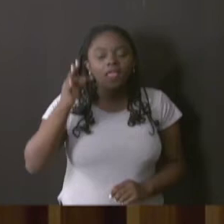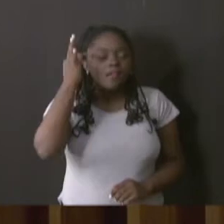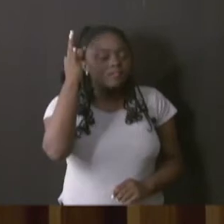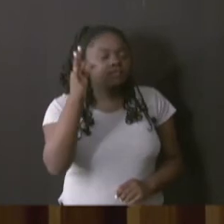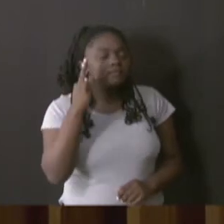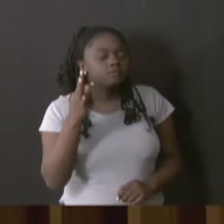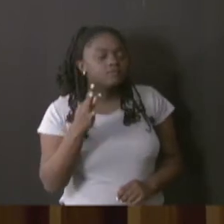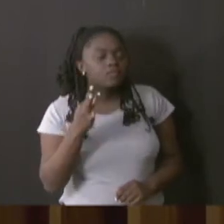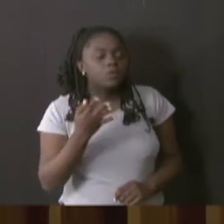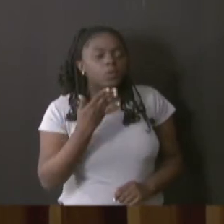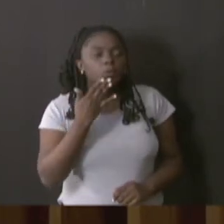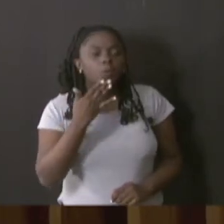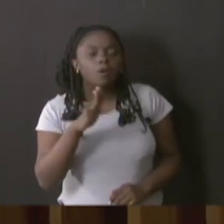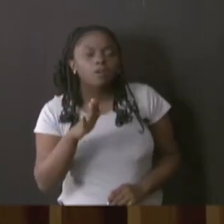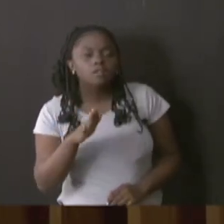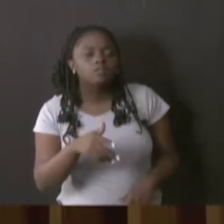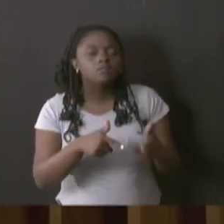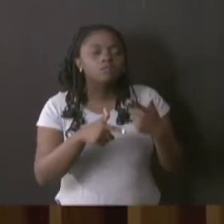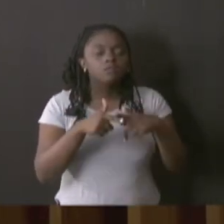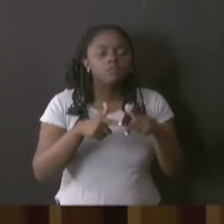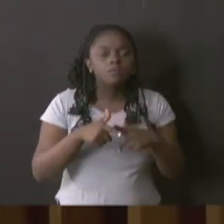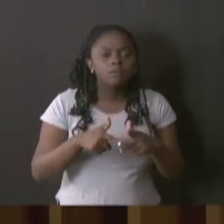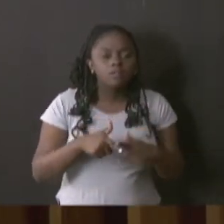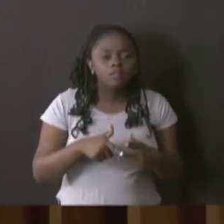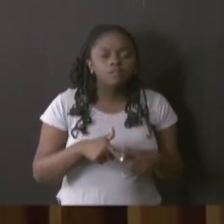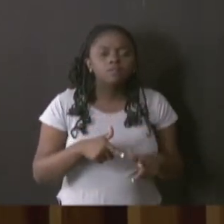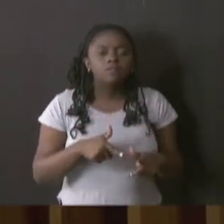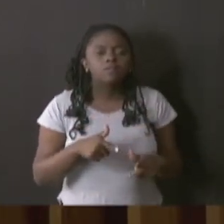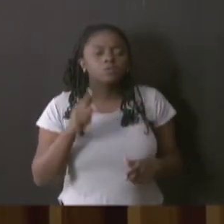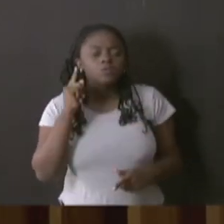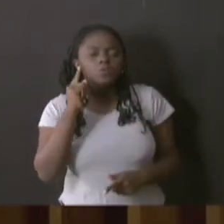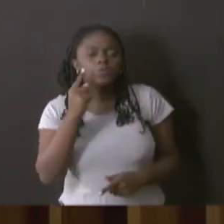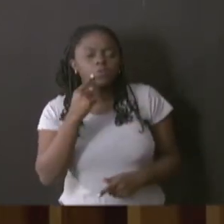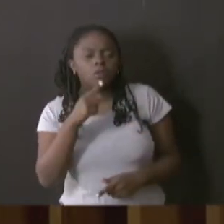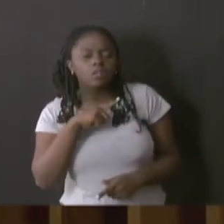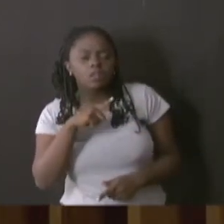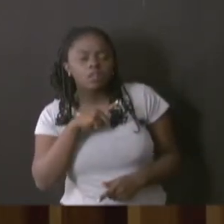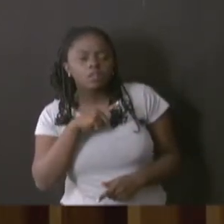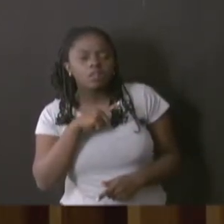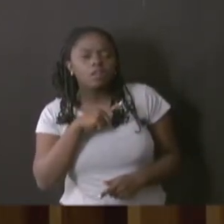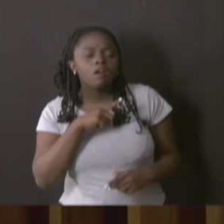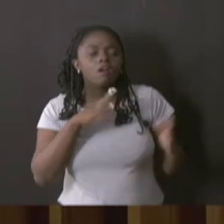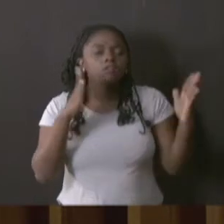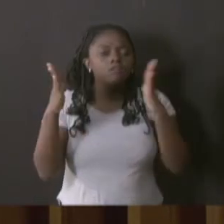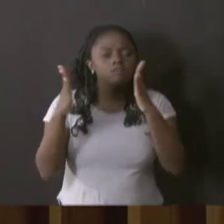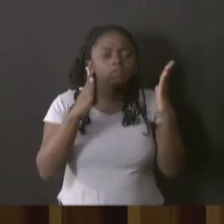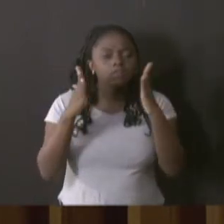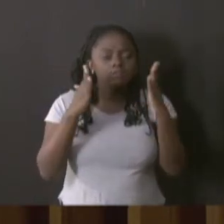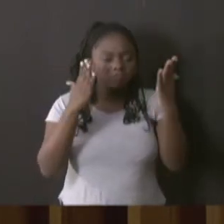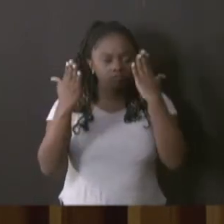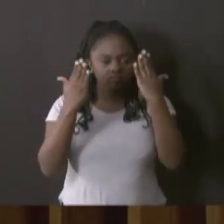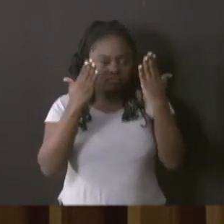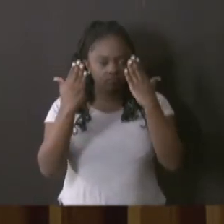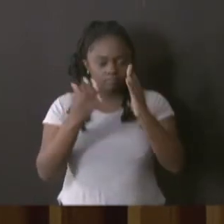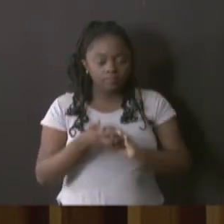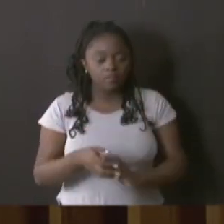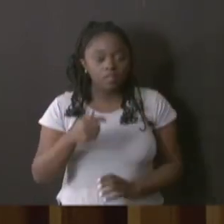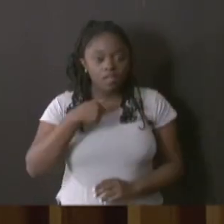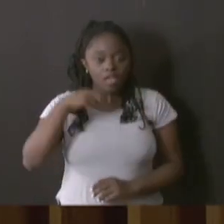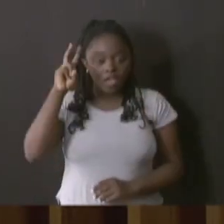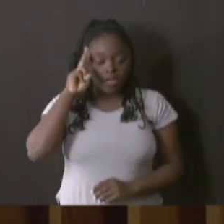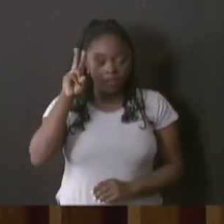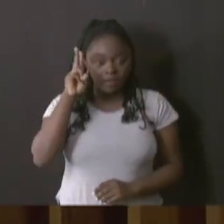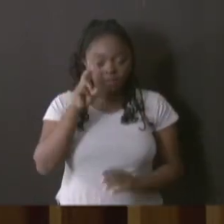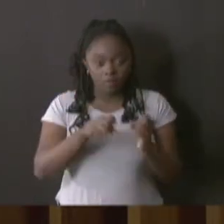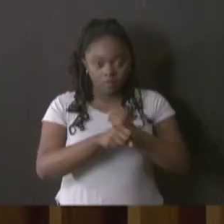problemas, os problemas mais recorrentes nos surdos, na área da psique? Eu estou lembrando de há alguns